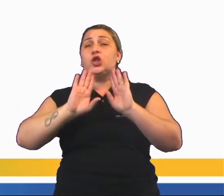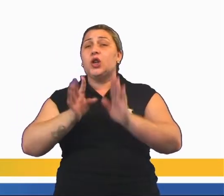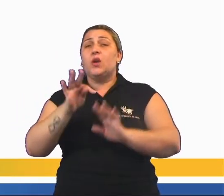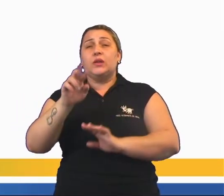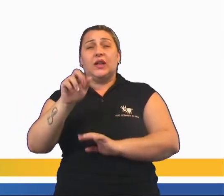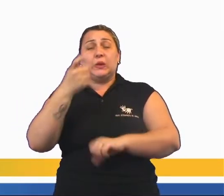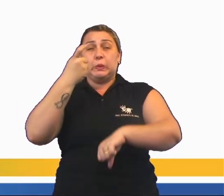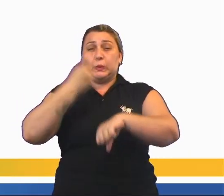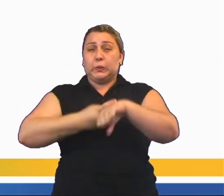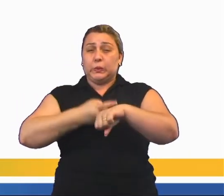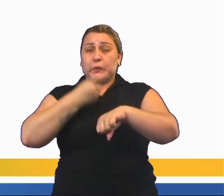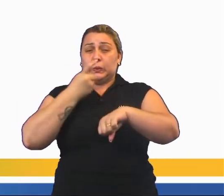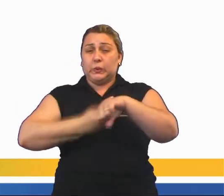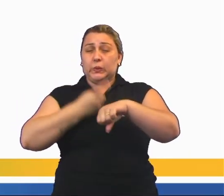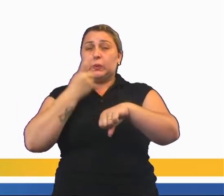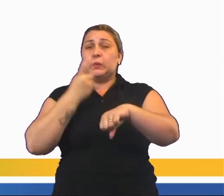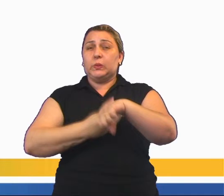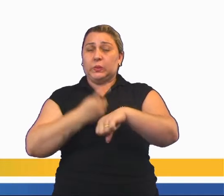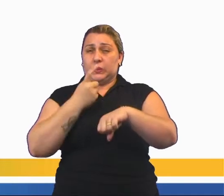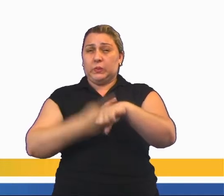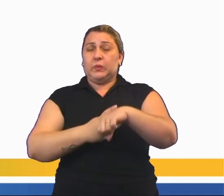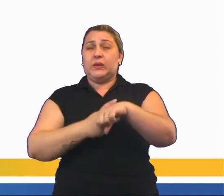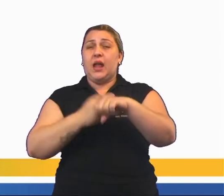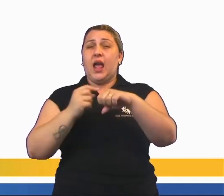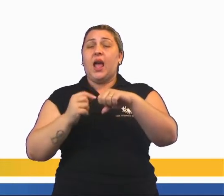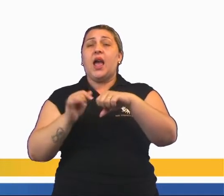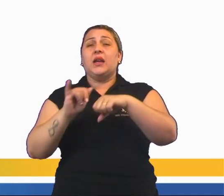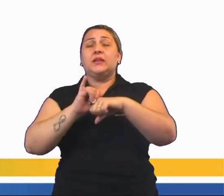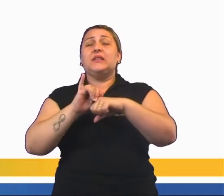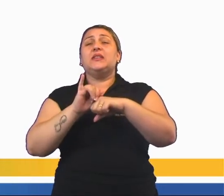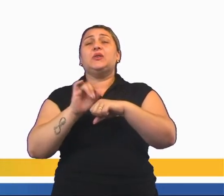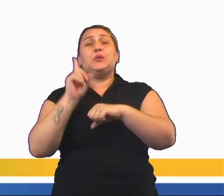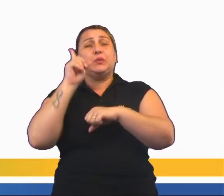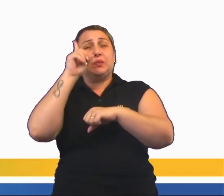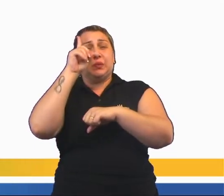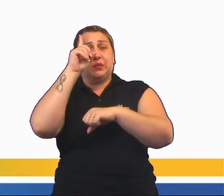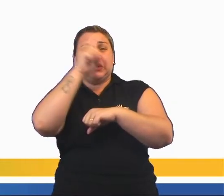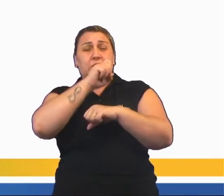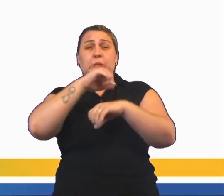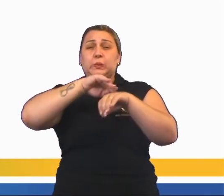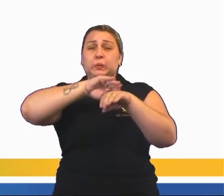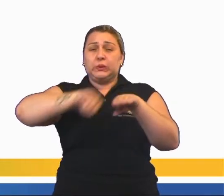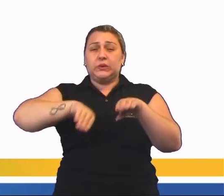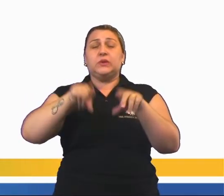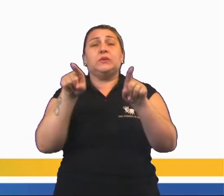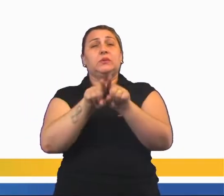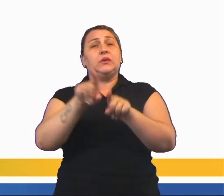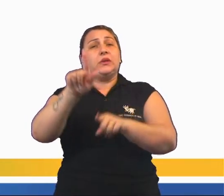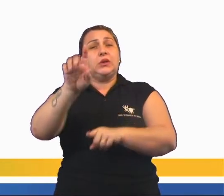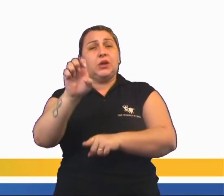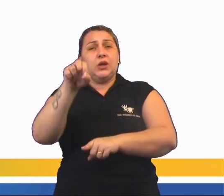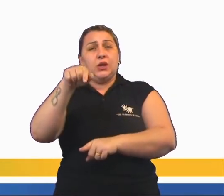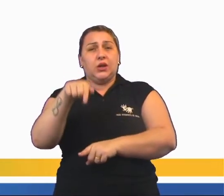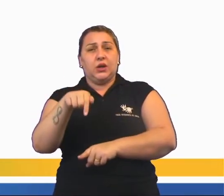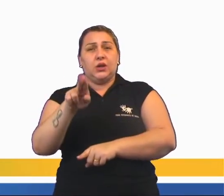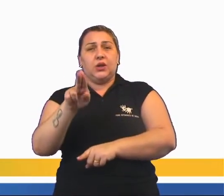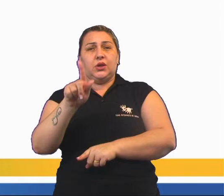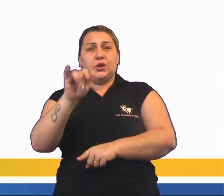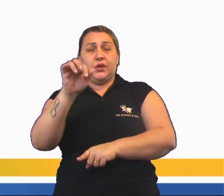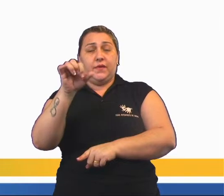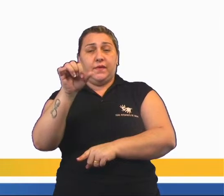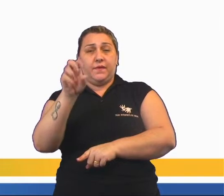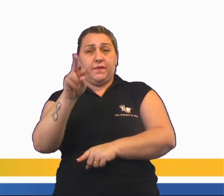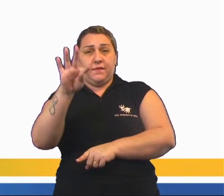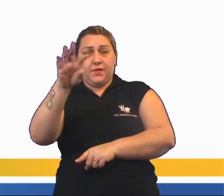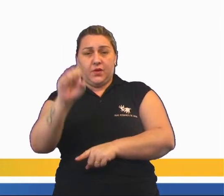massa dura que se estabelece acima dos nossos dentes, de difícil remoção. E também teremos a gengivite,